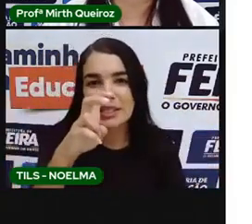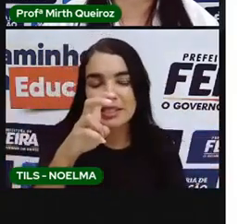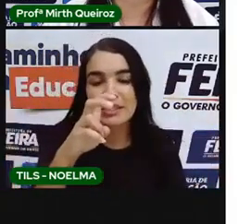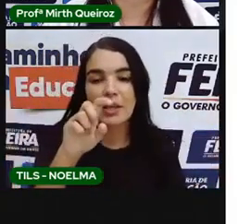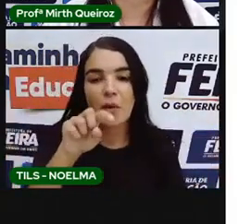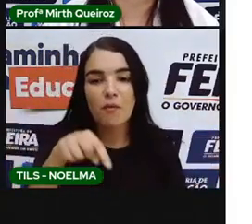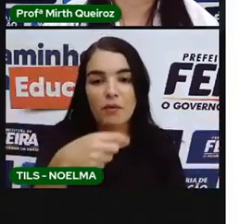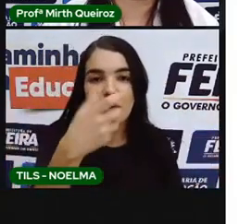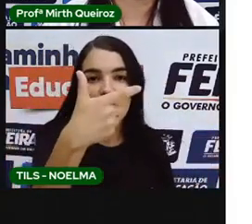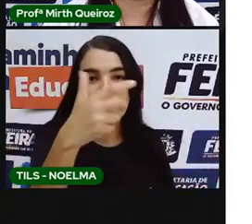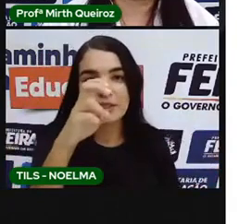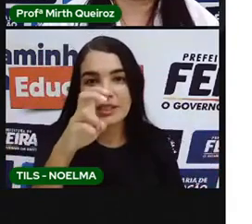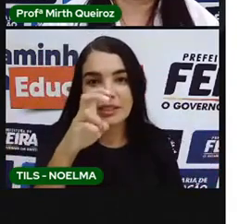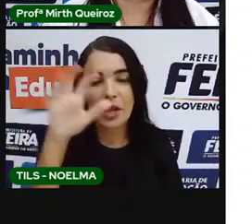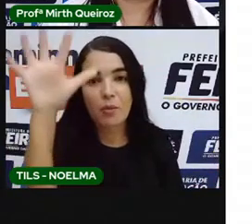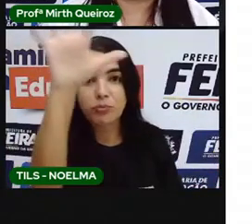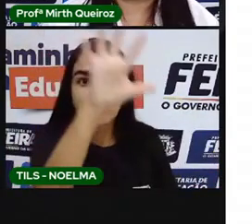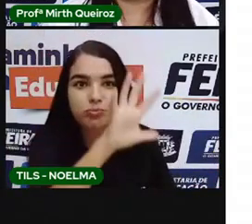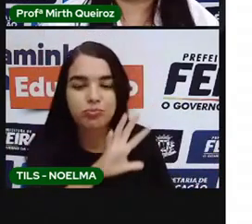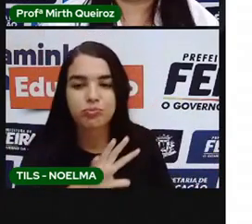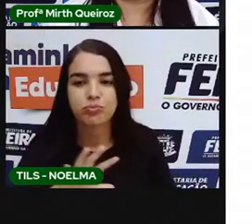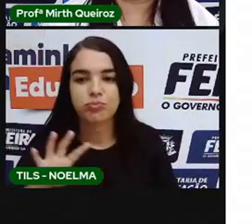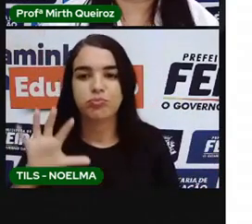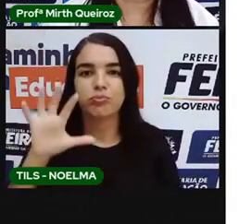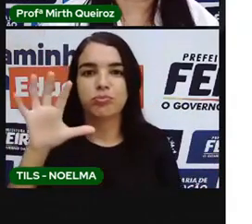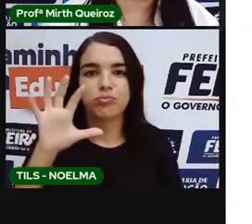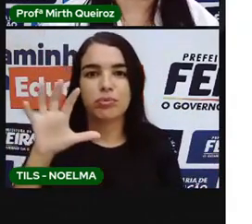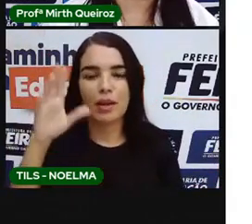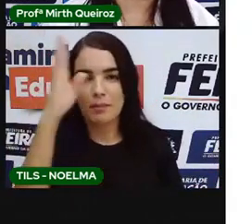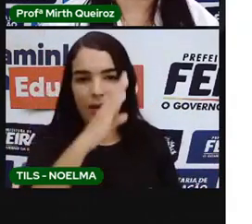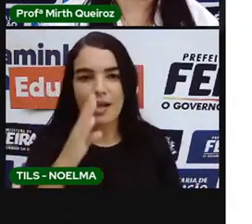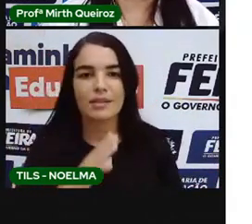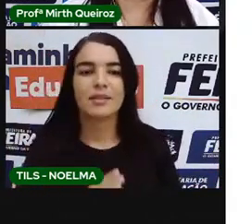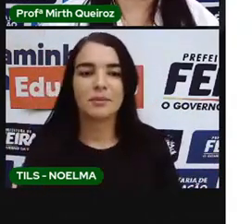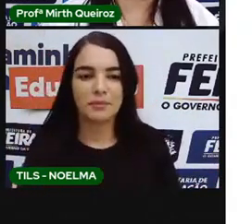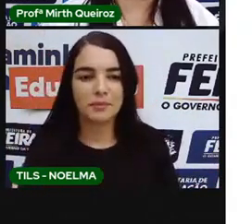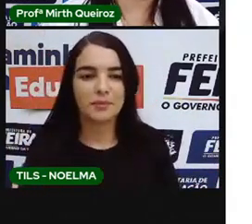45,25% do território nacional. Essa é a região norte.